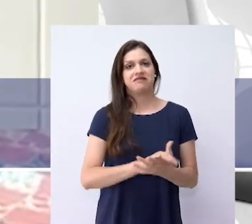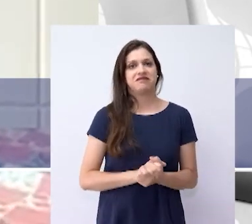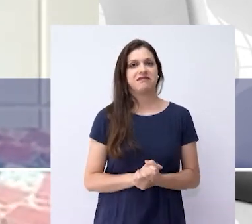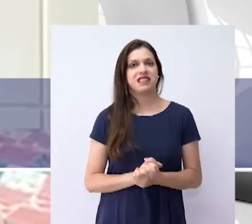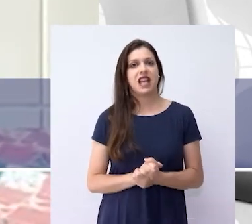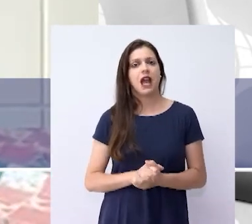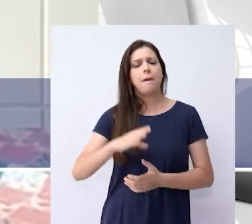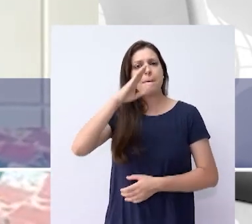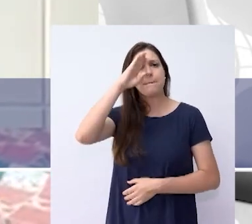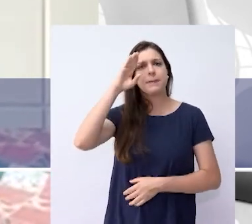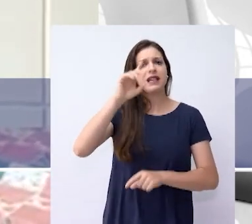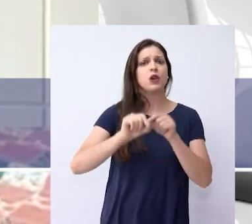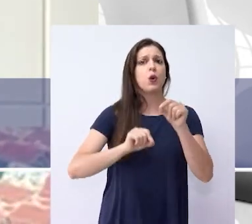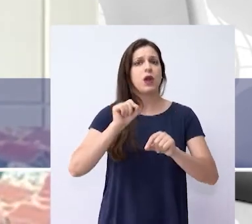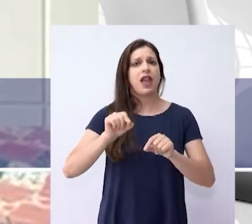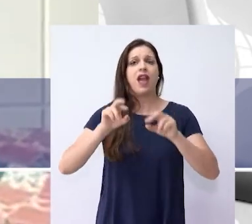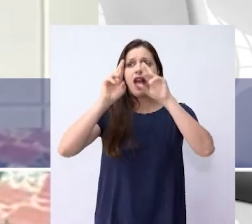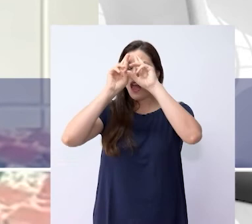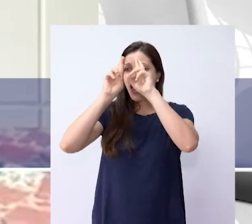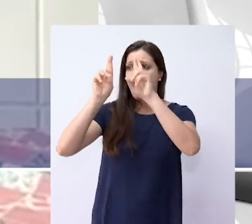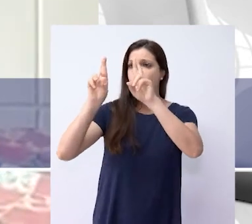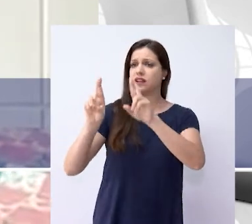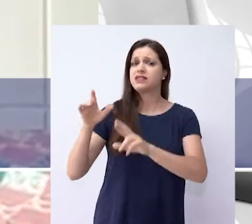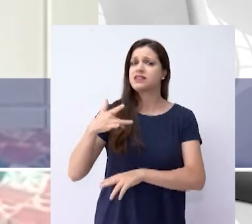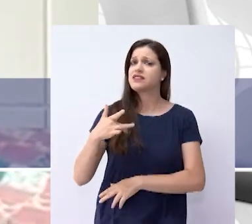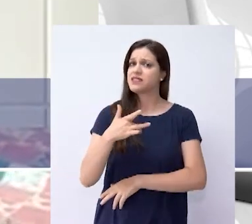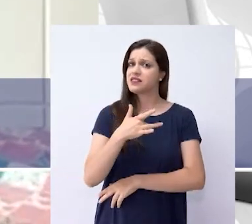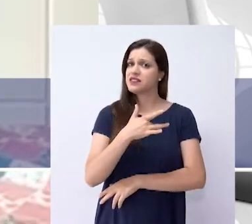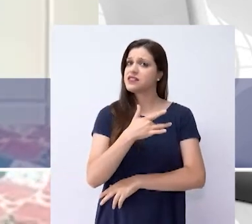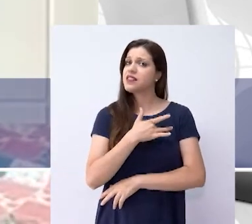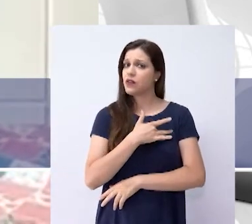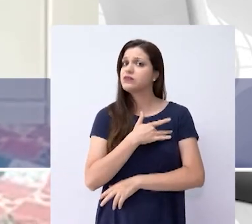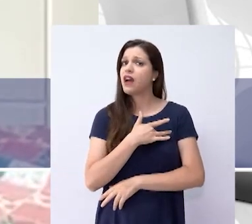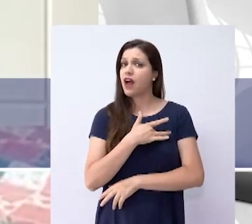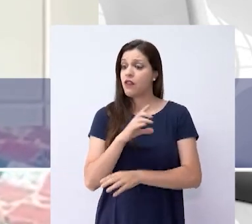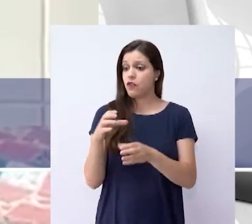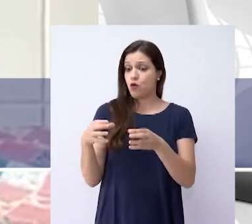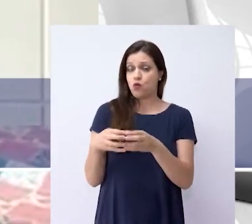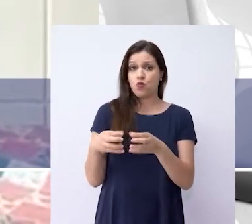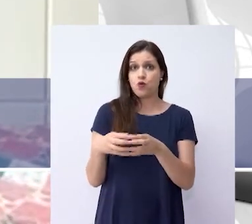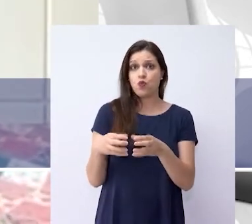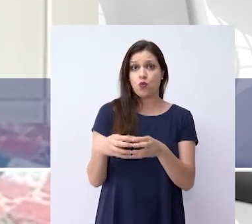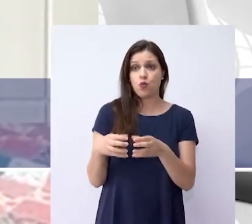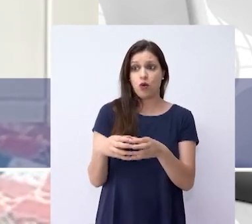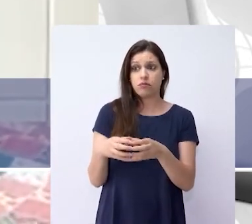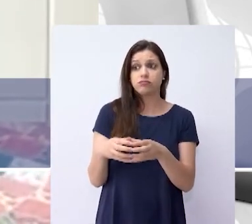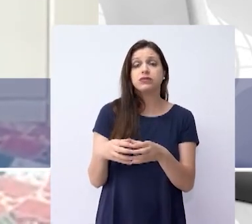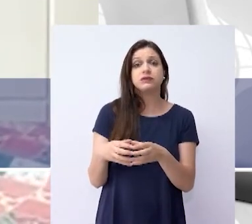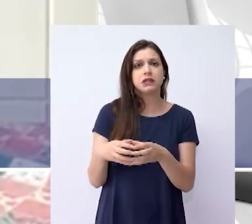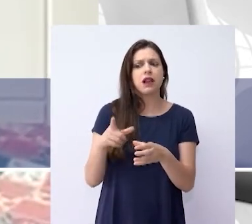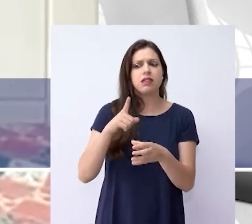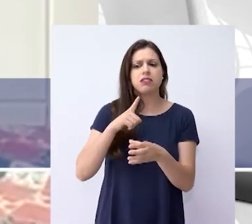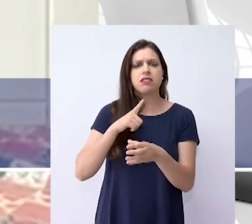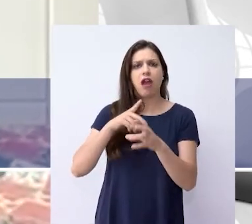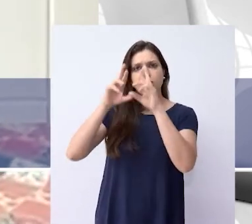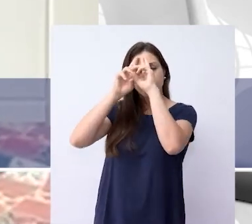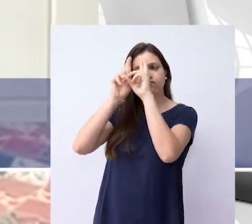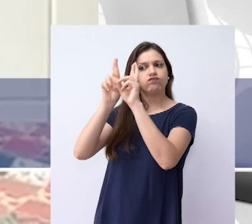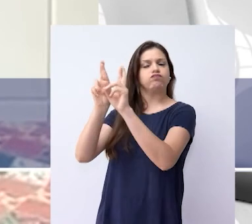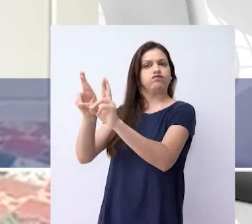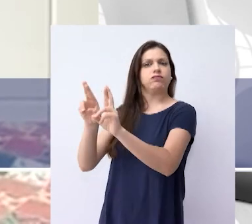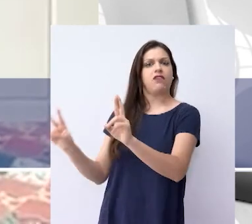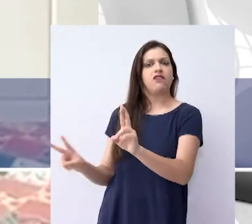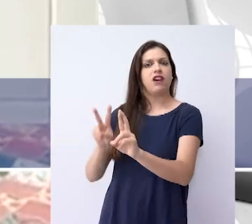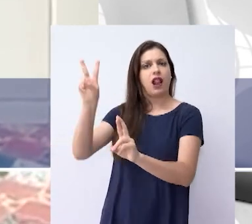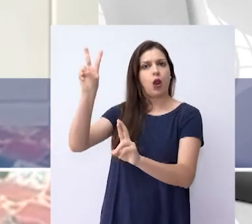E principalmente significa um reconhecimento saudável da diferença, onde grupos minoritários passam a ser